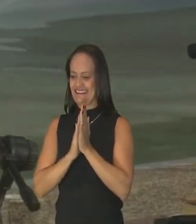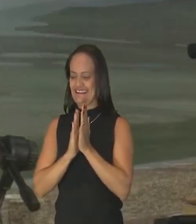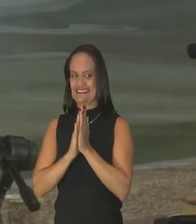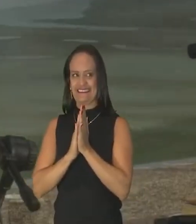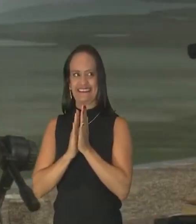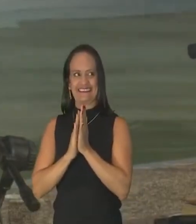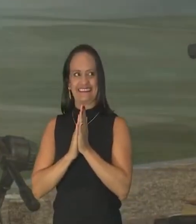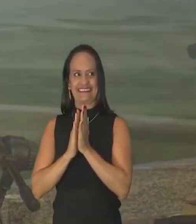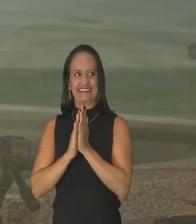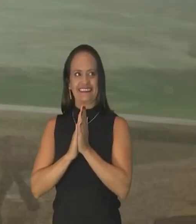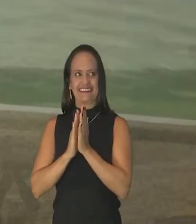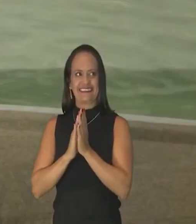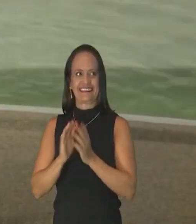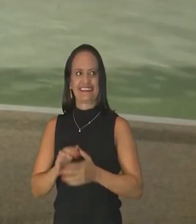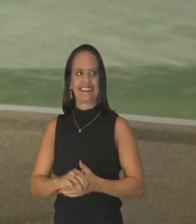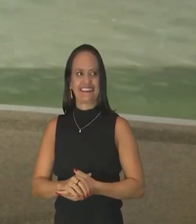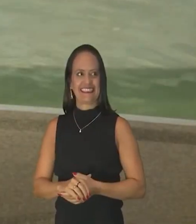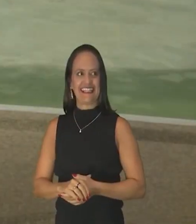Olha lá para você comigo.